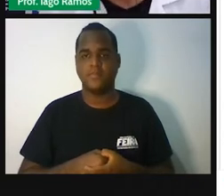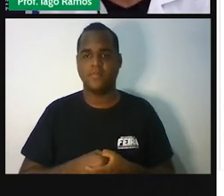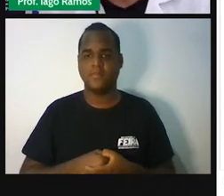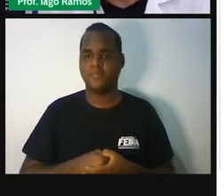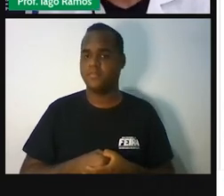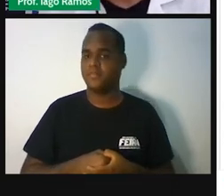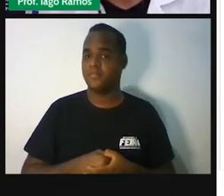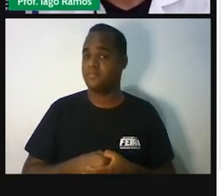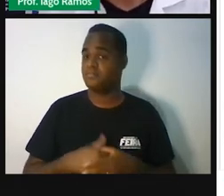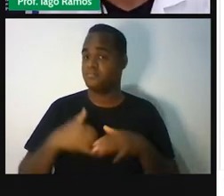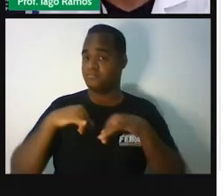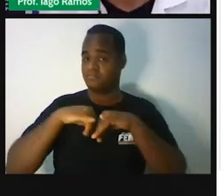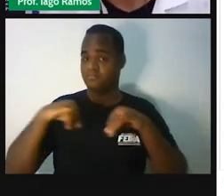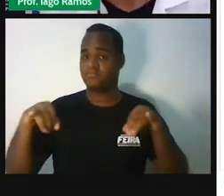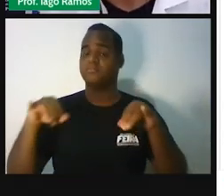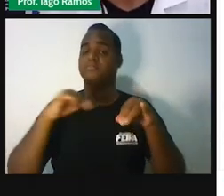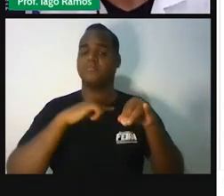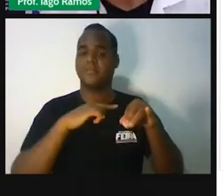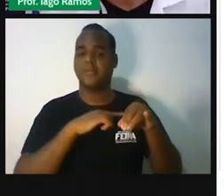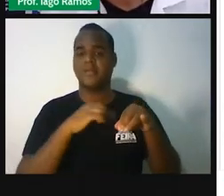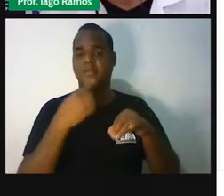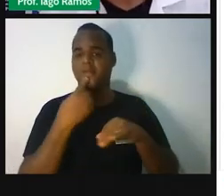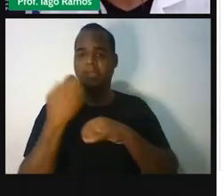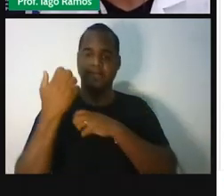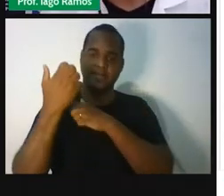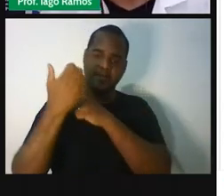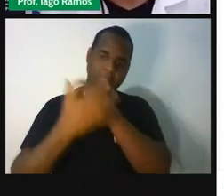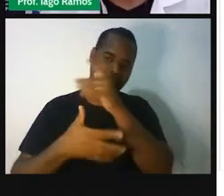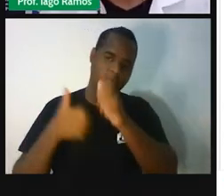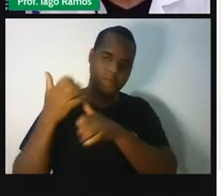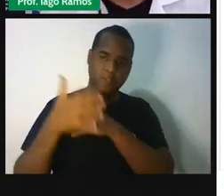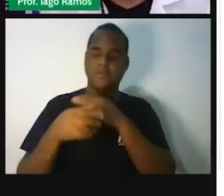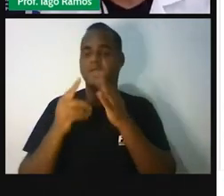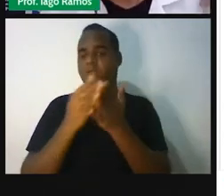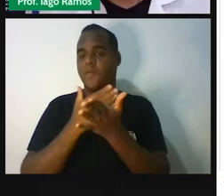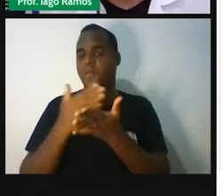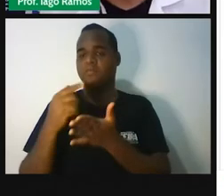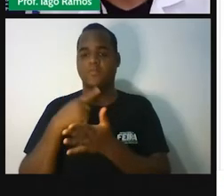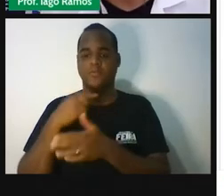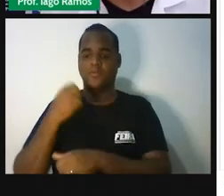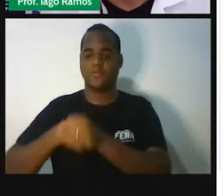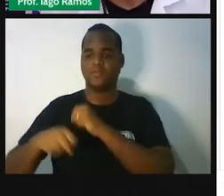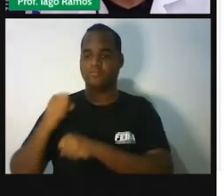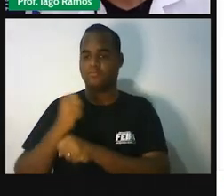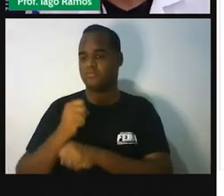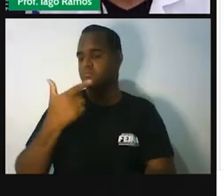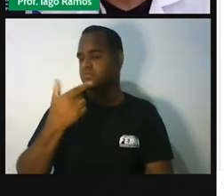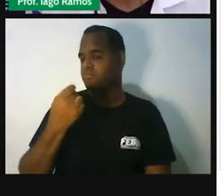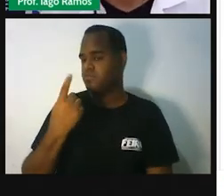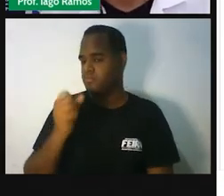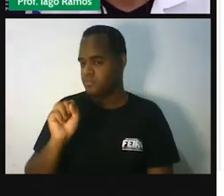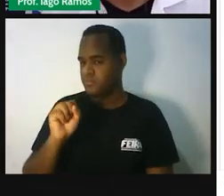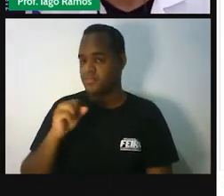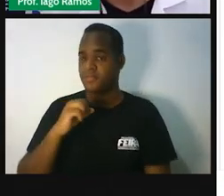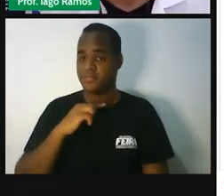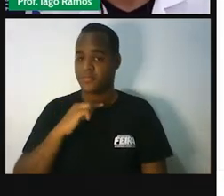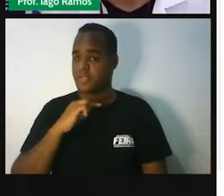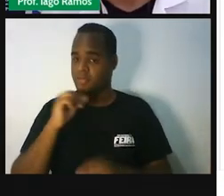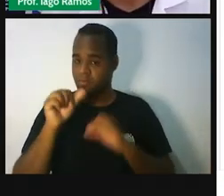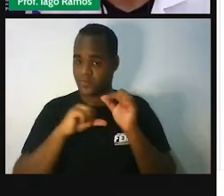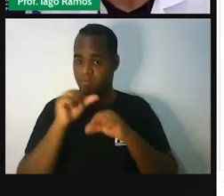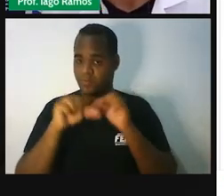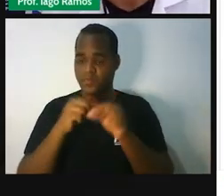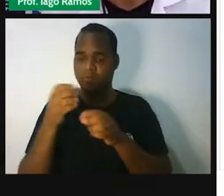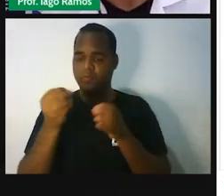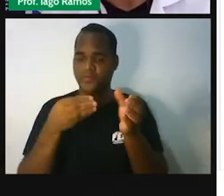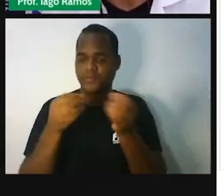notícias circulam, né? Começaram a circular desde 2018 sobre essa mudança para essa nova